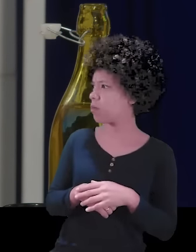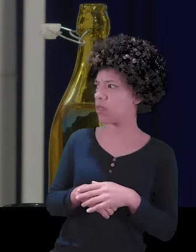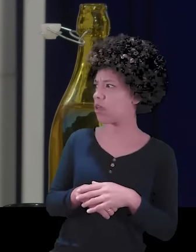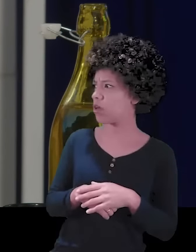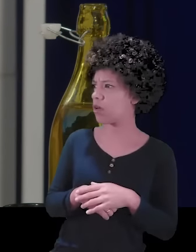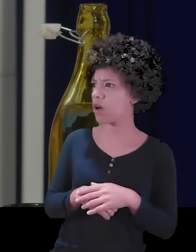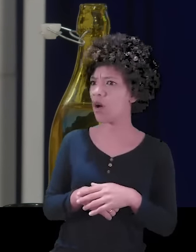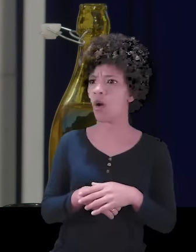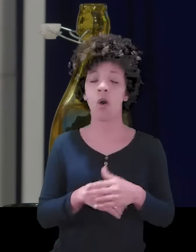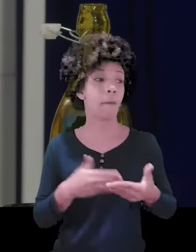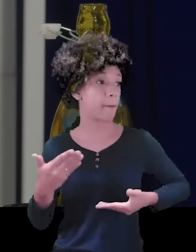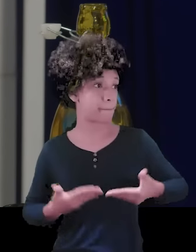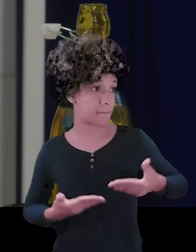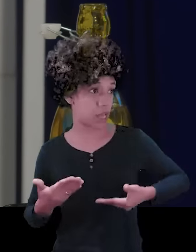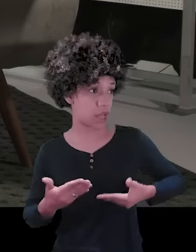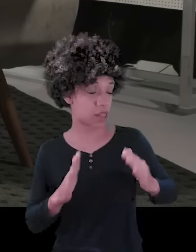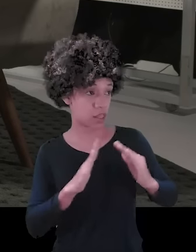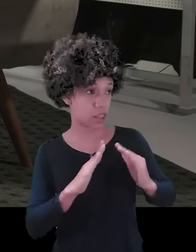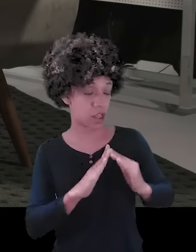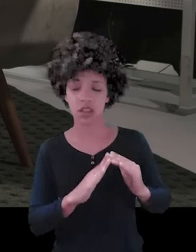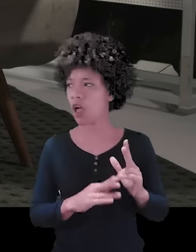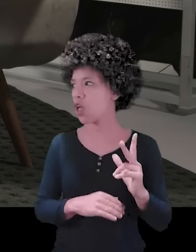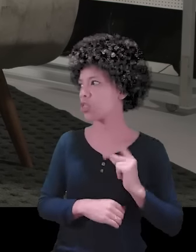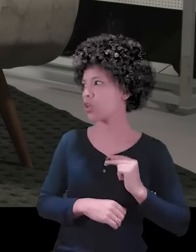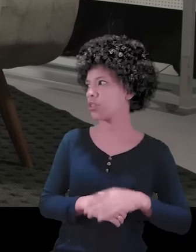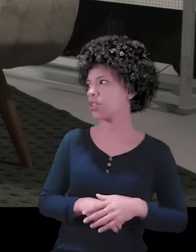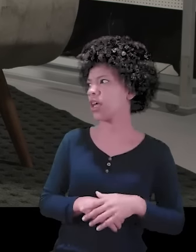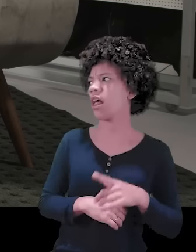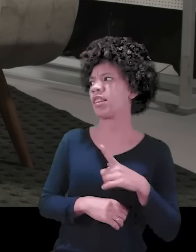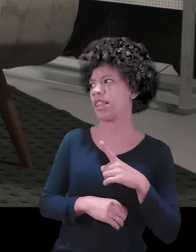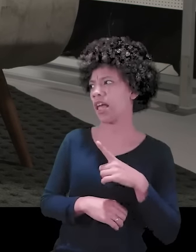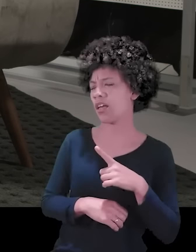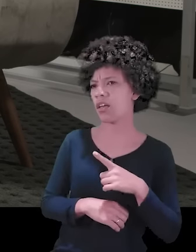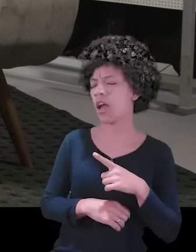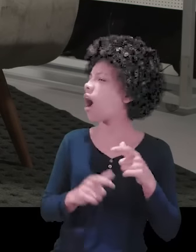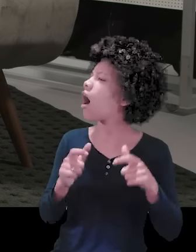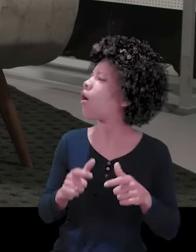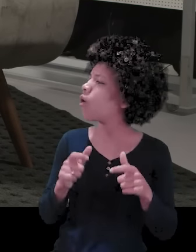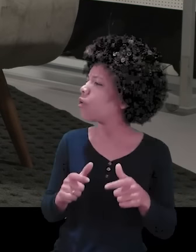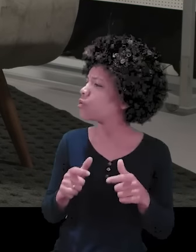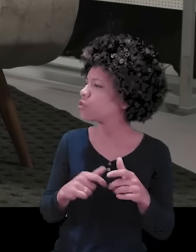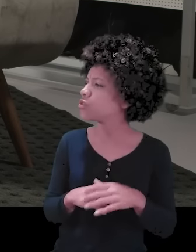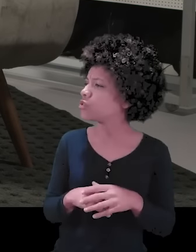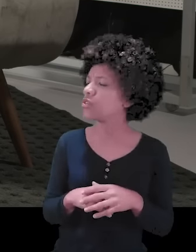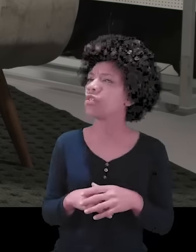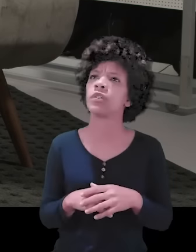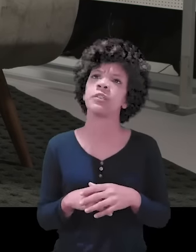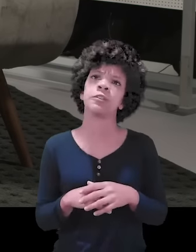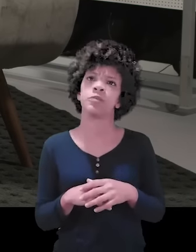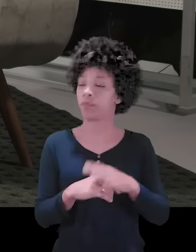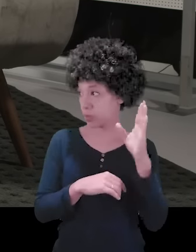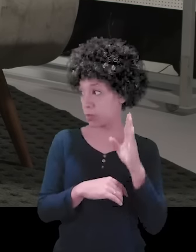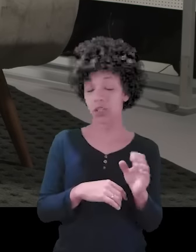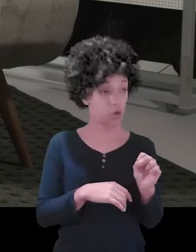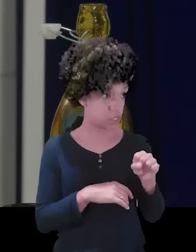uma empregada doméstica conta deve ter muito isso aonde foi isso é